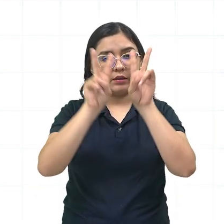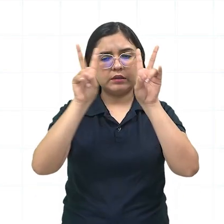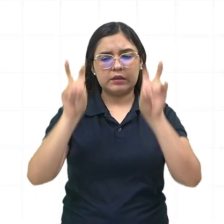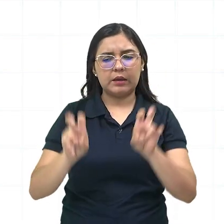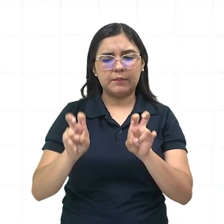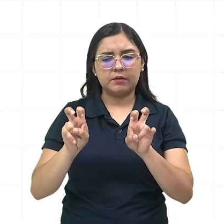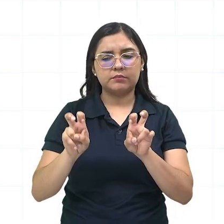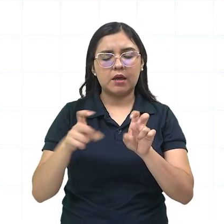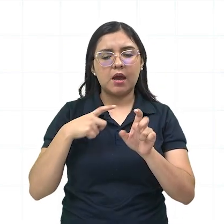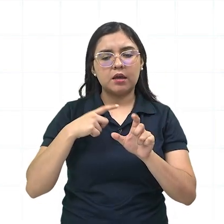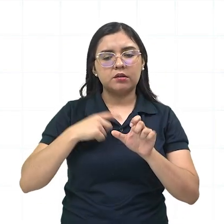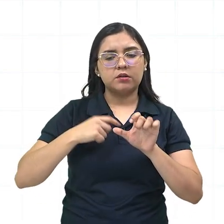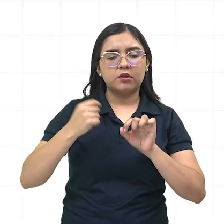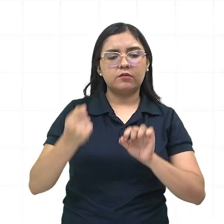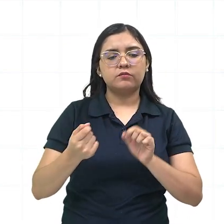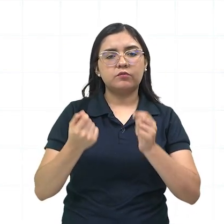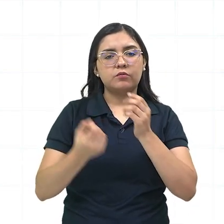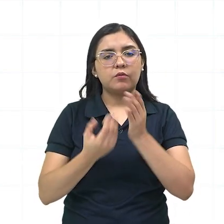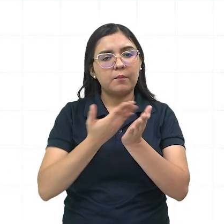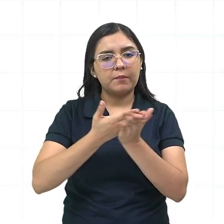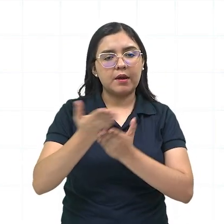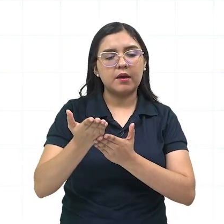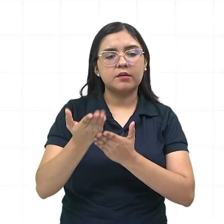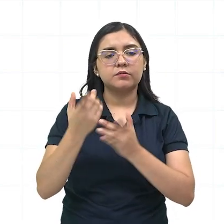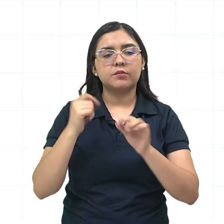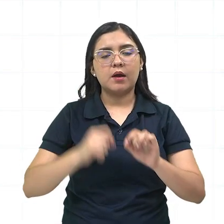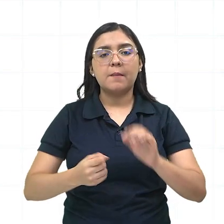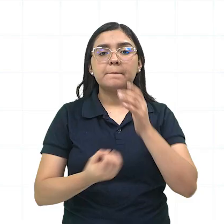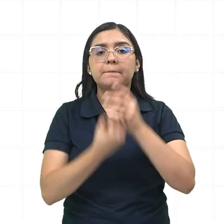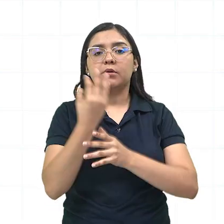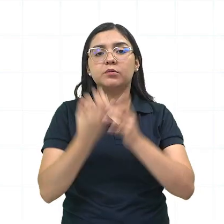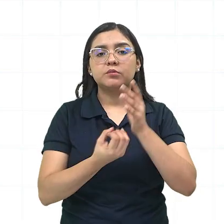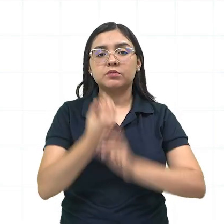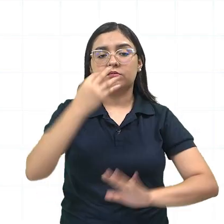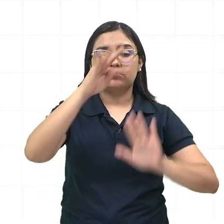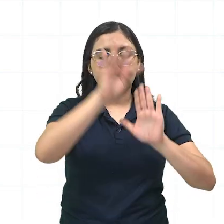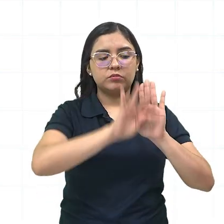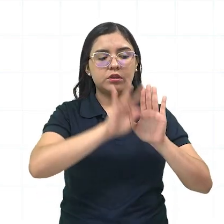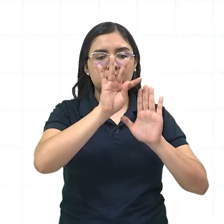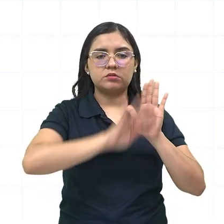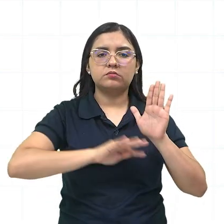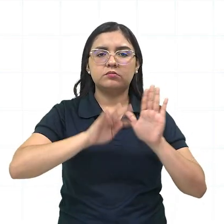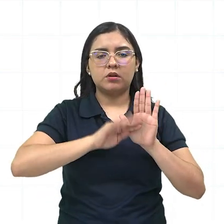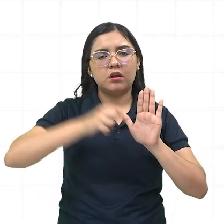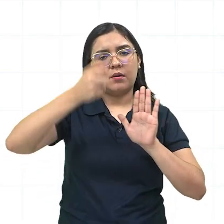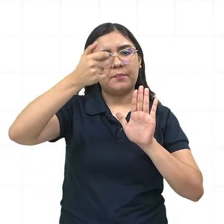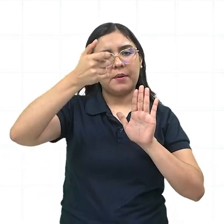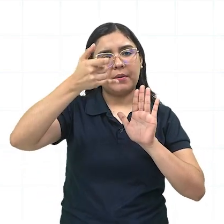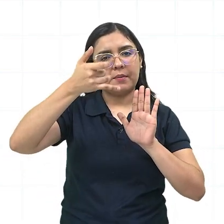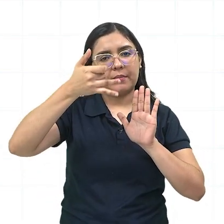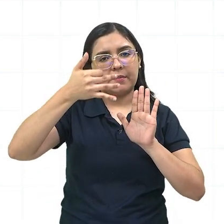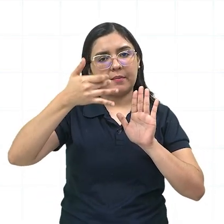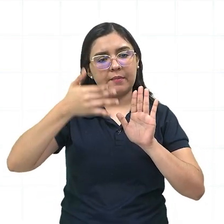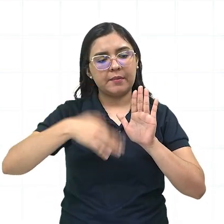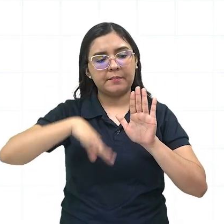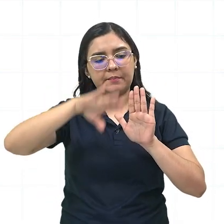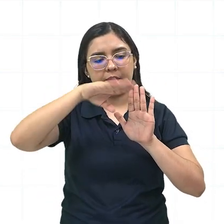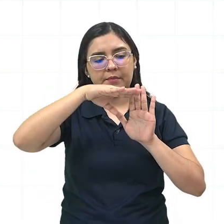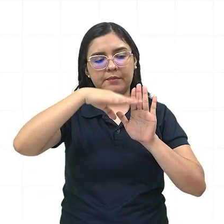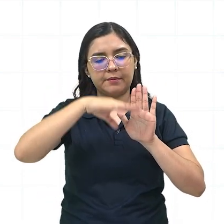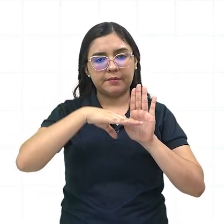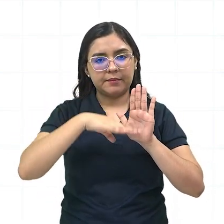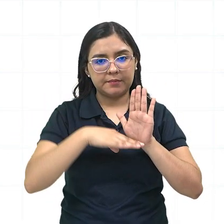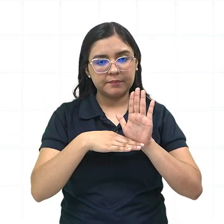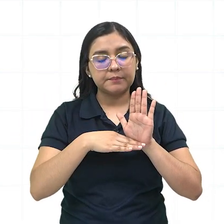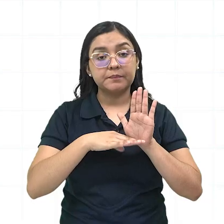eu começo a elaborar o texto. E esse texto ele vai se desenvolvendo, ele vai ganhando forma, e